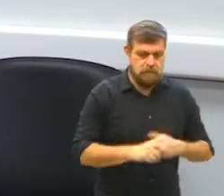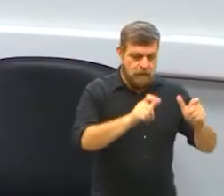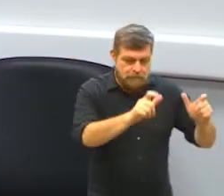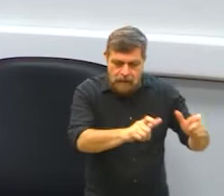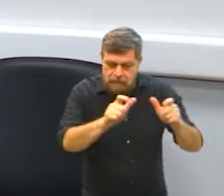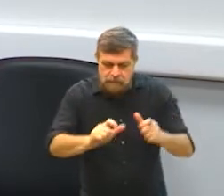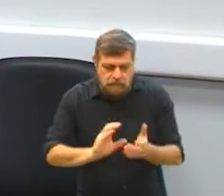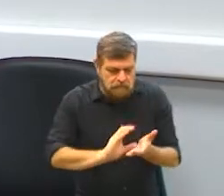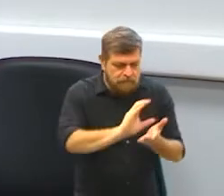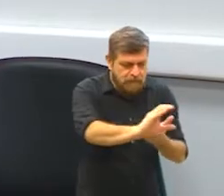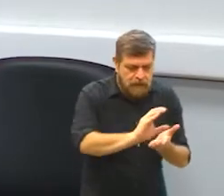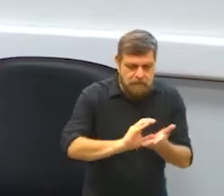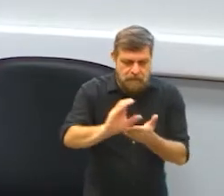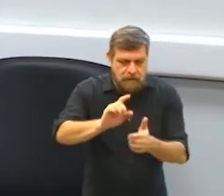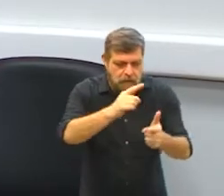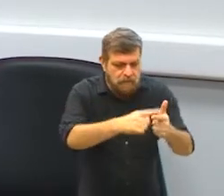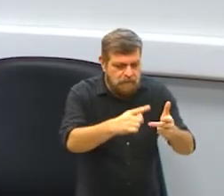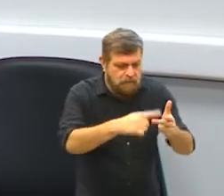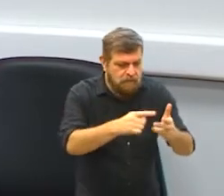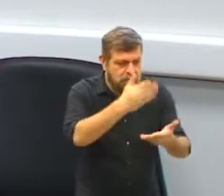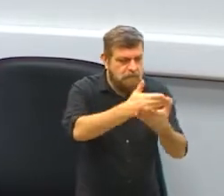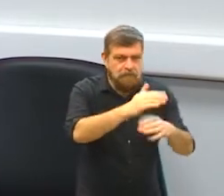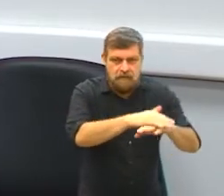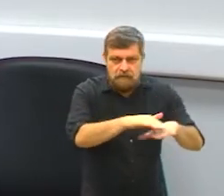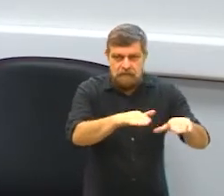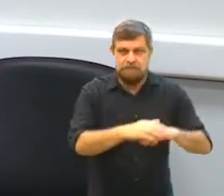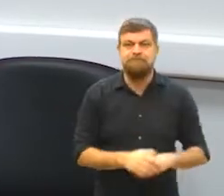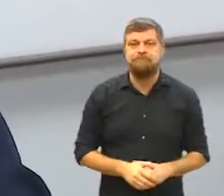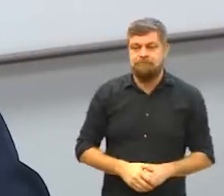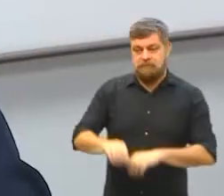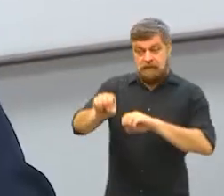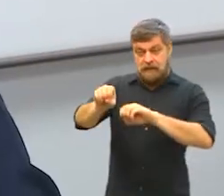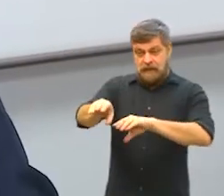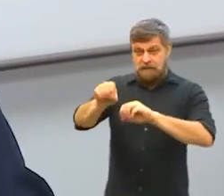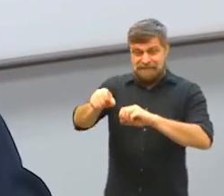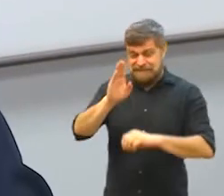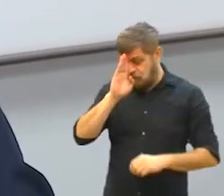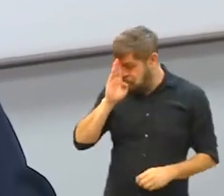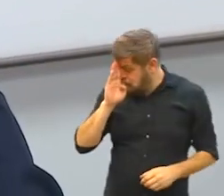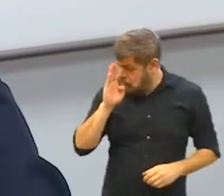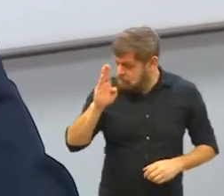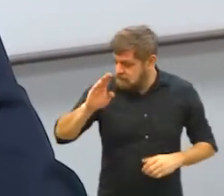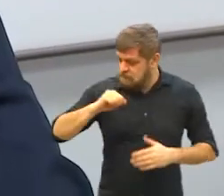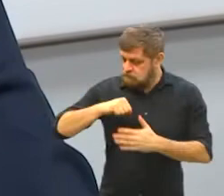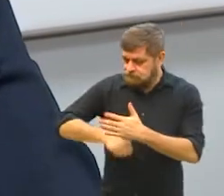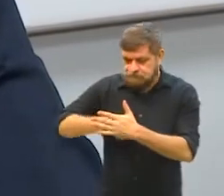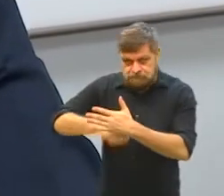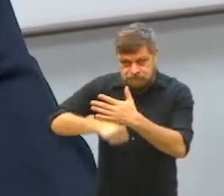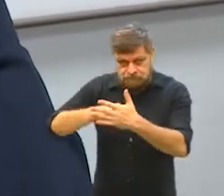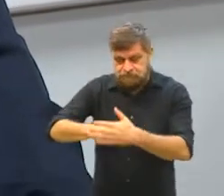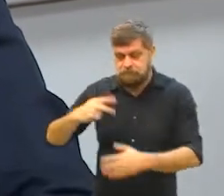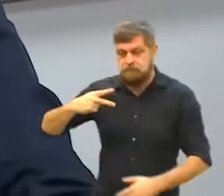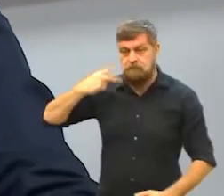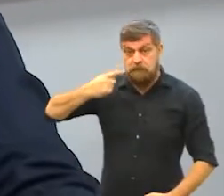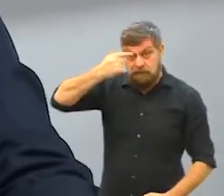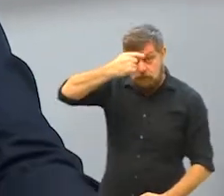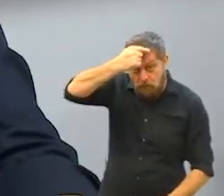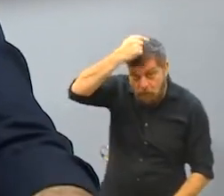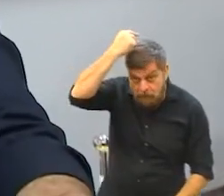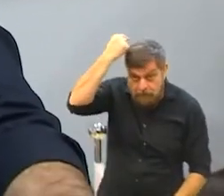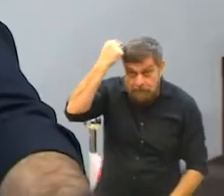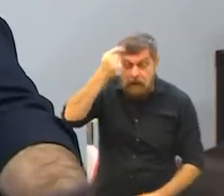de alocar de forma técnica para tentar sanar os maiores dificuldades aí do Estado educação é uma das principais Bandeiras